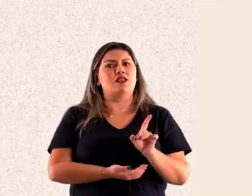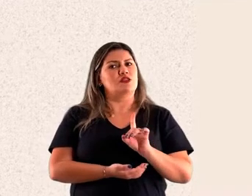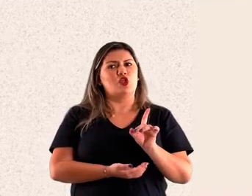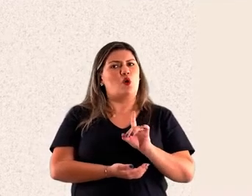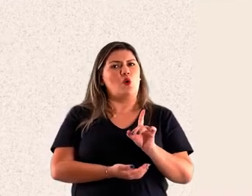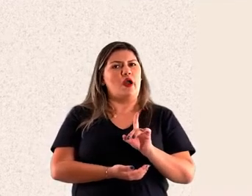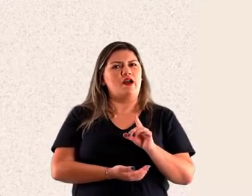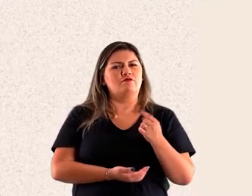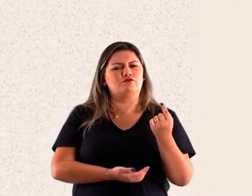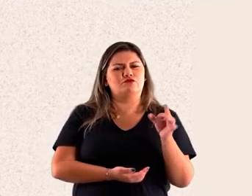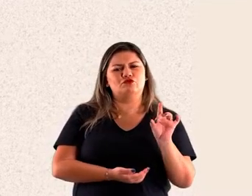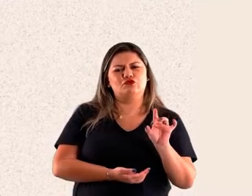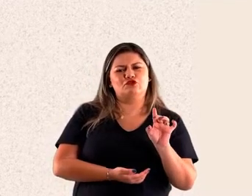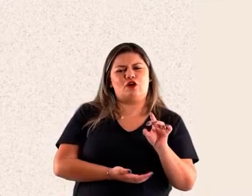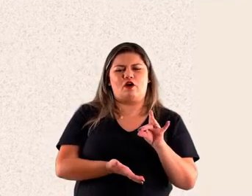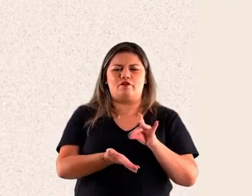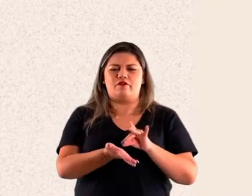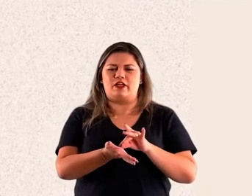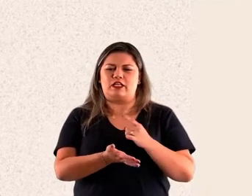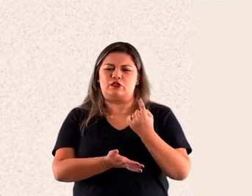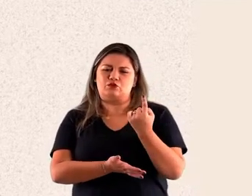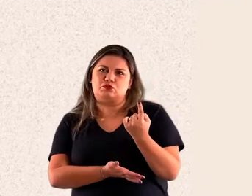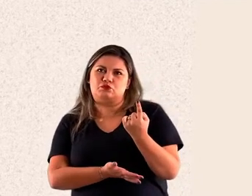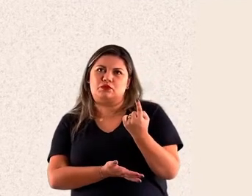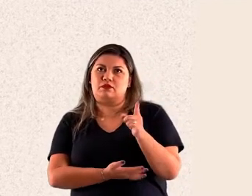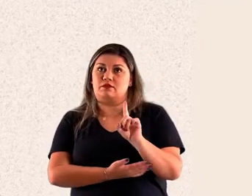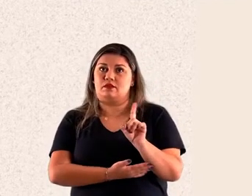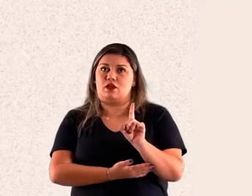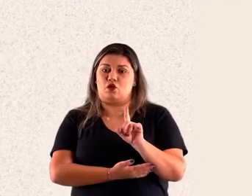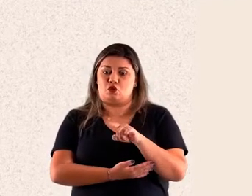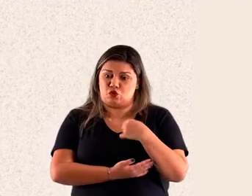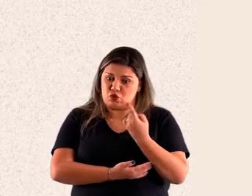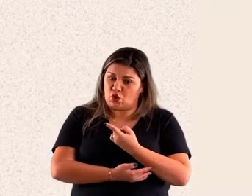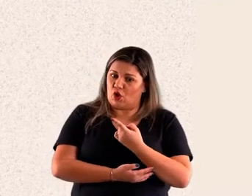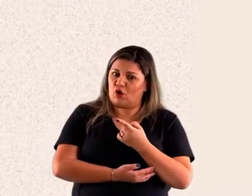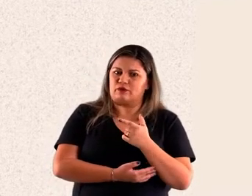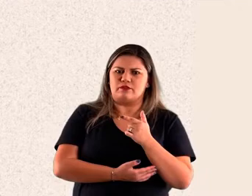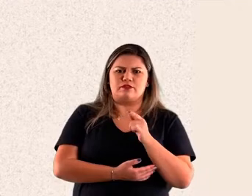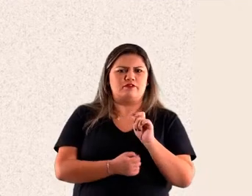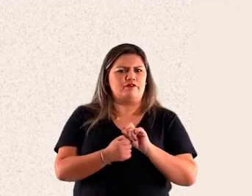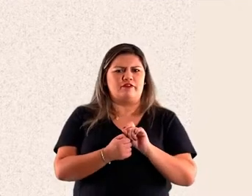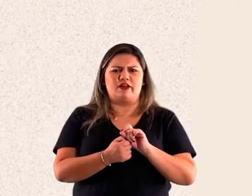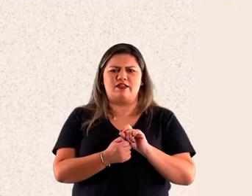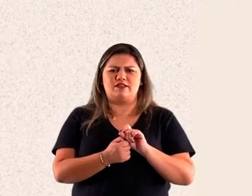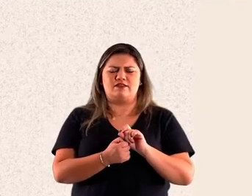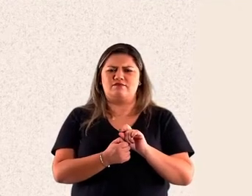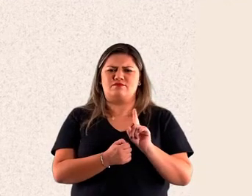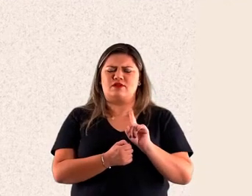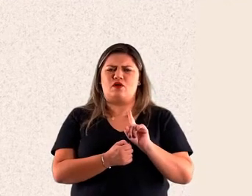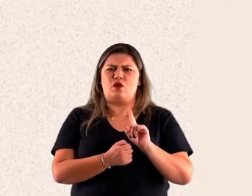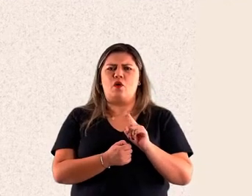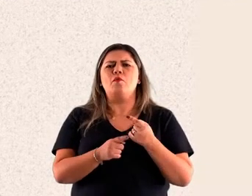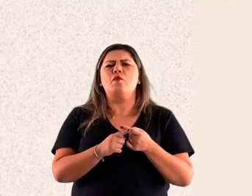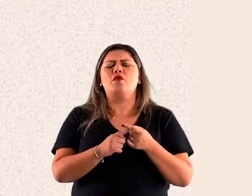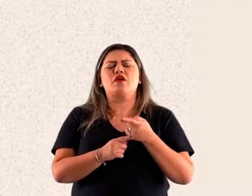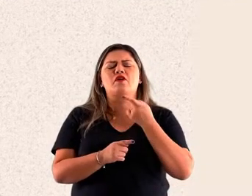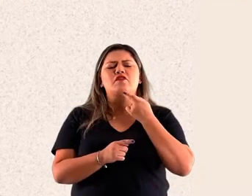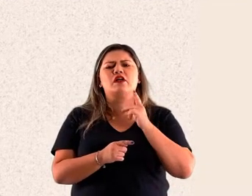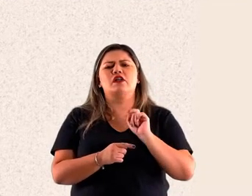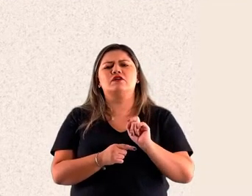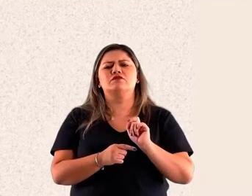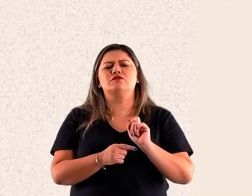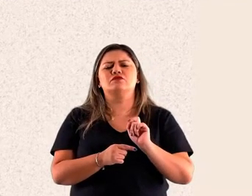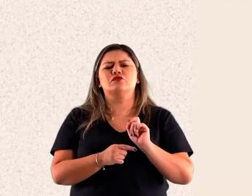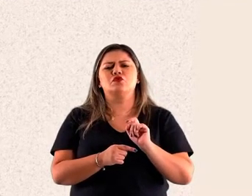é a única verdade não é nós não Agimos apenas assim porque eu tô falando isso porque nós estamos tratando